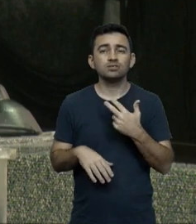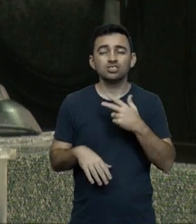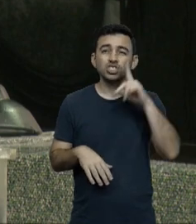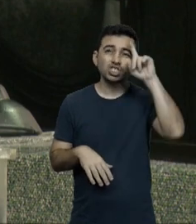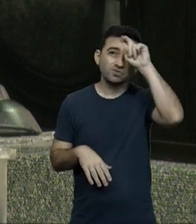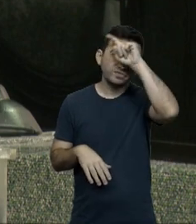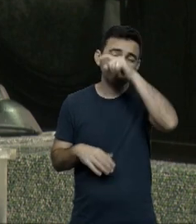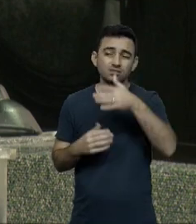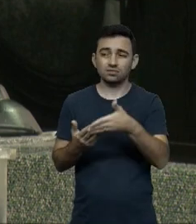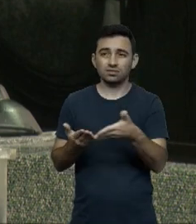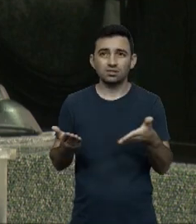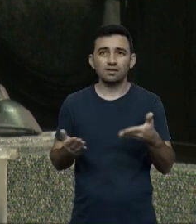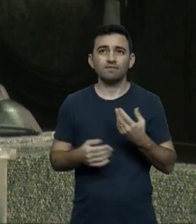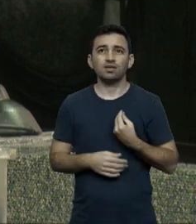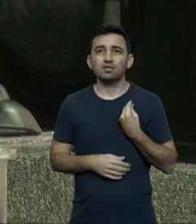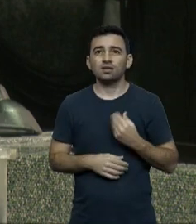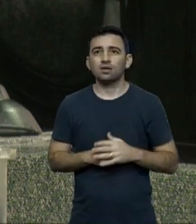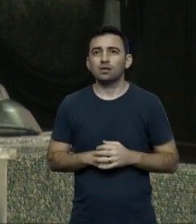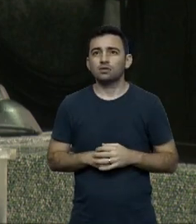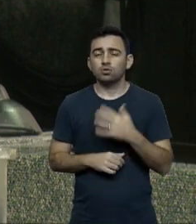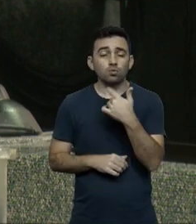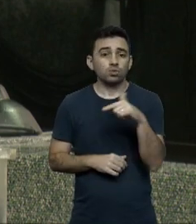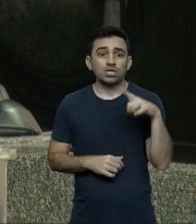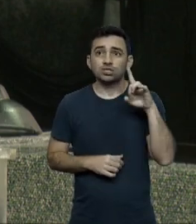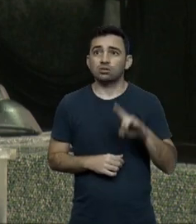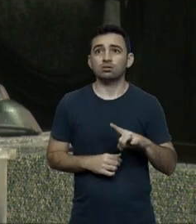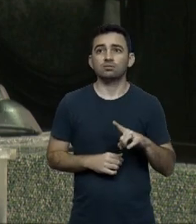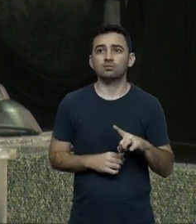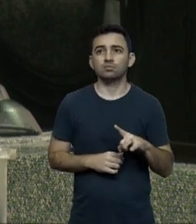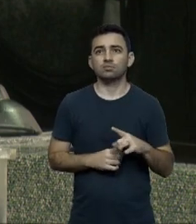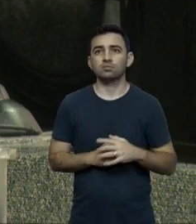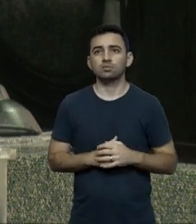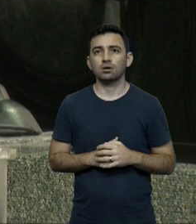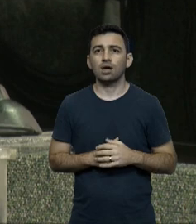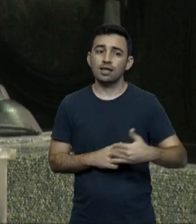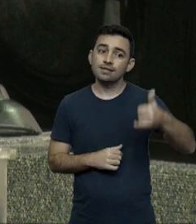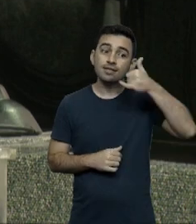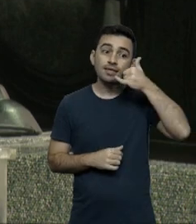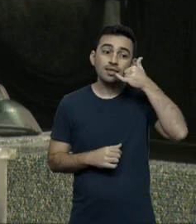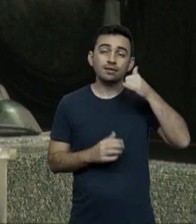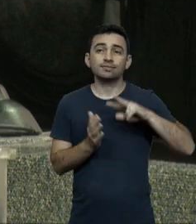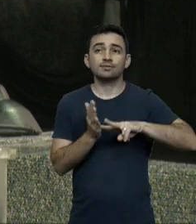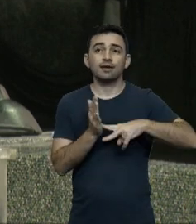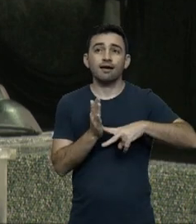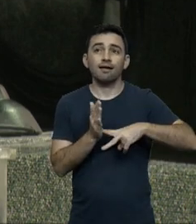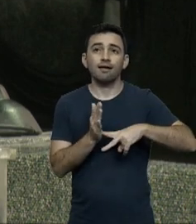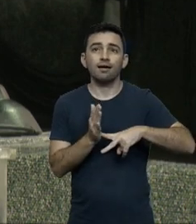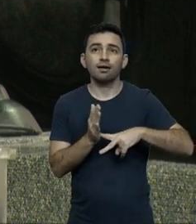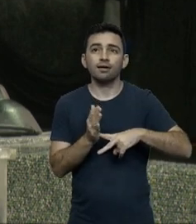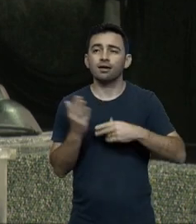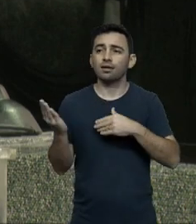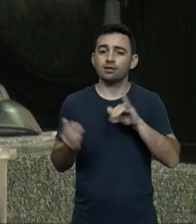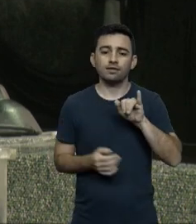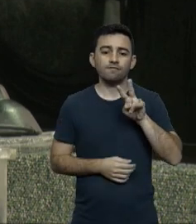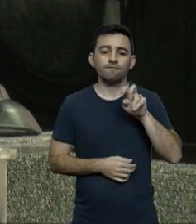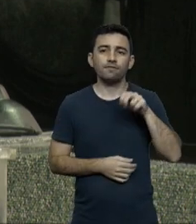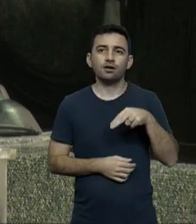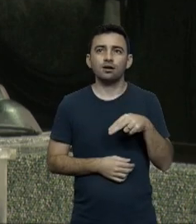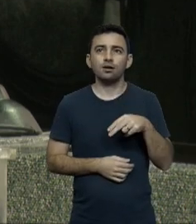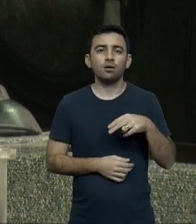vezes mais difícil da vida porque ele não tem esse direito aí o pessoal Liga para o sindicato E aí ele vai não tem que ser assim